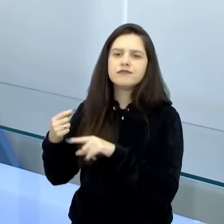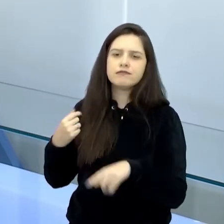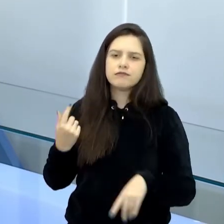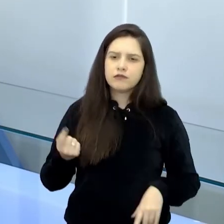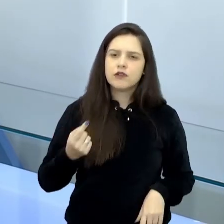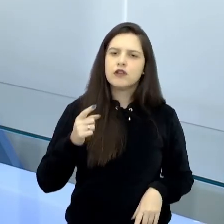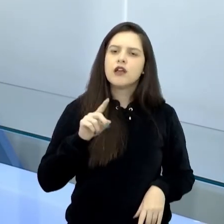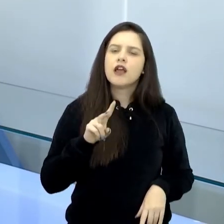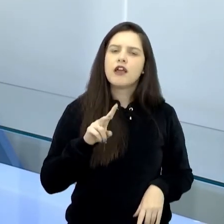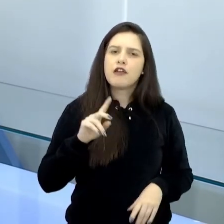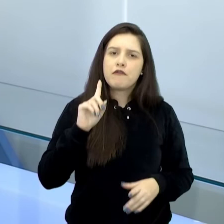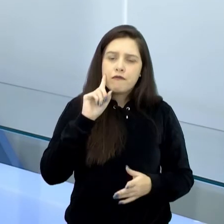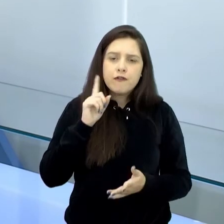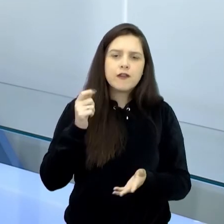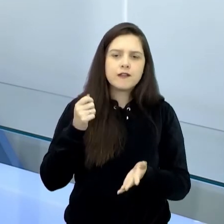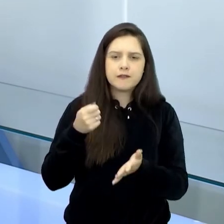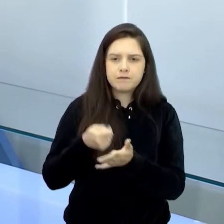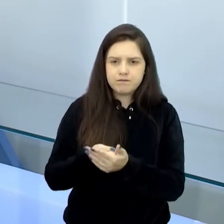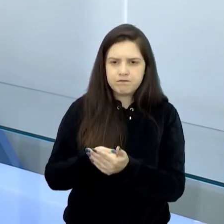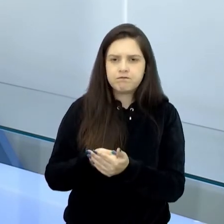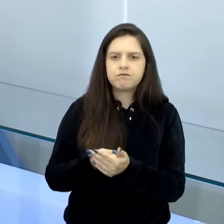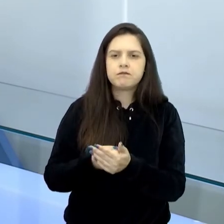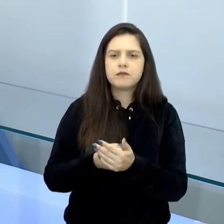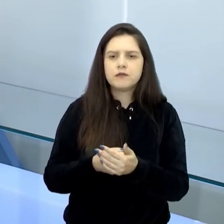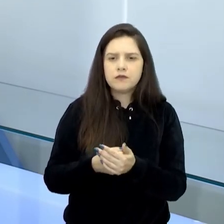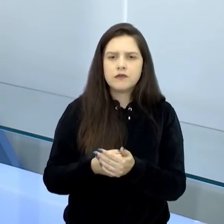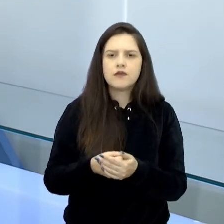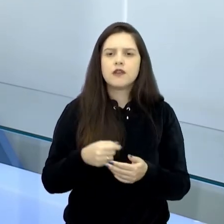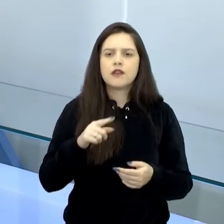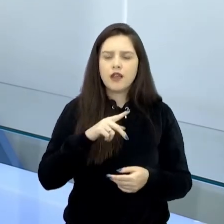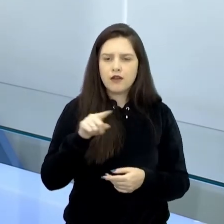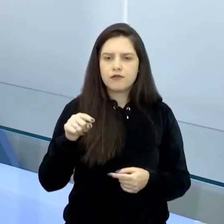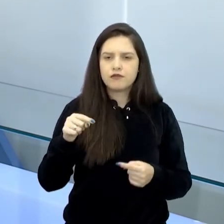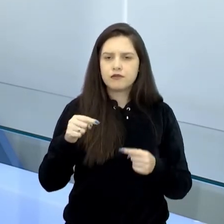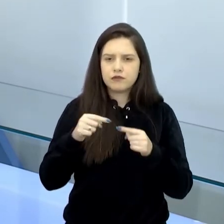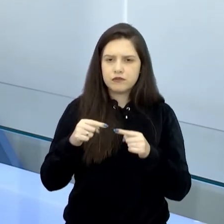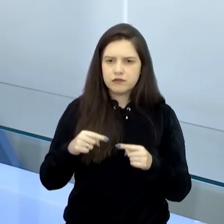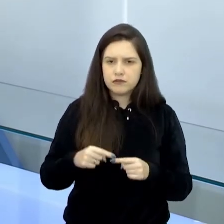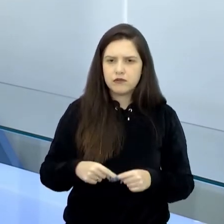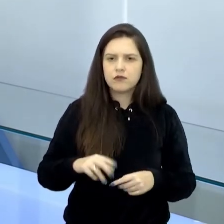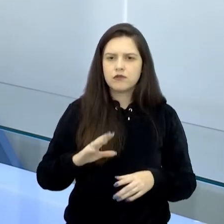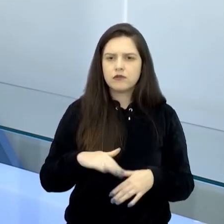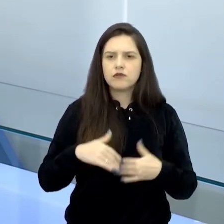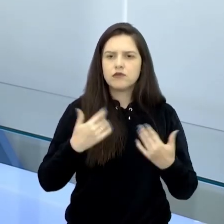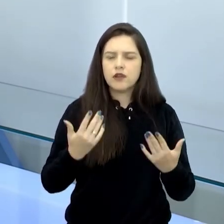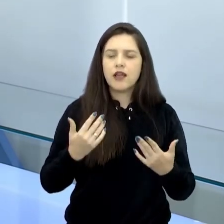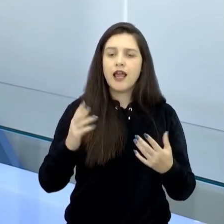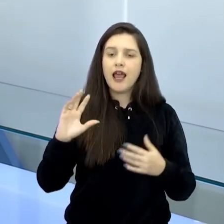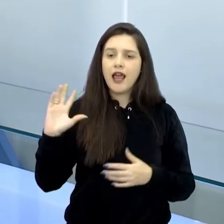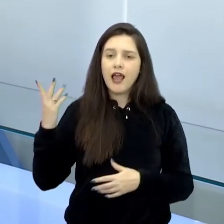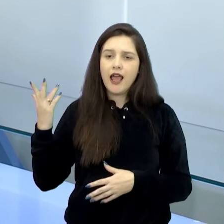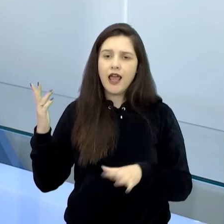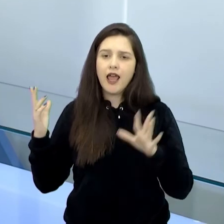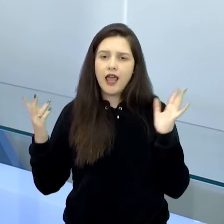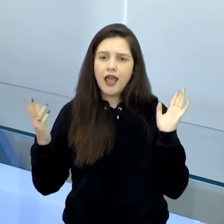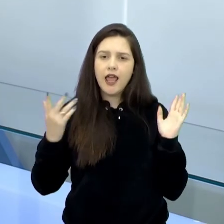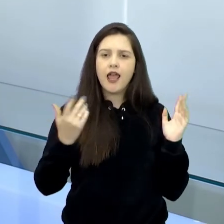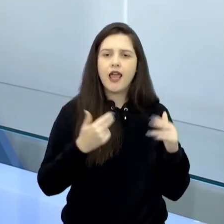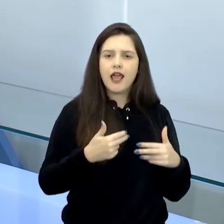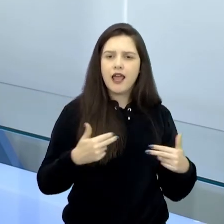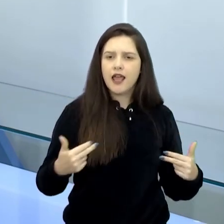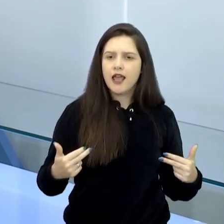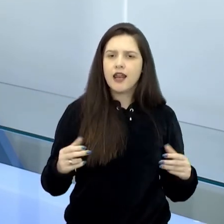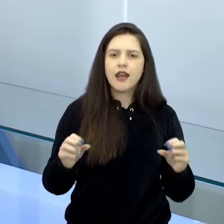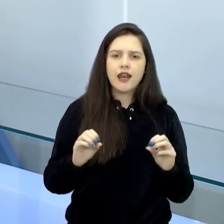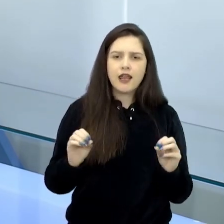que foi determinada pelo senhor Antoine Laurent de Lavoisier, quando ele disse que na natureza nada se perde, nada